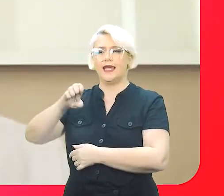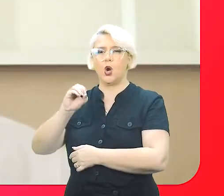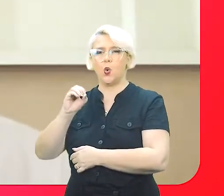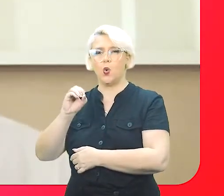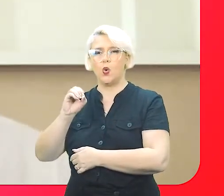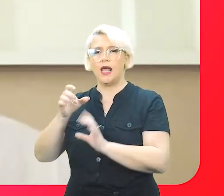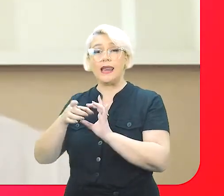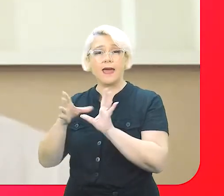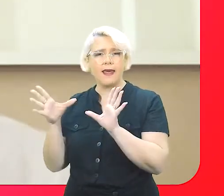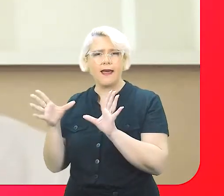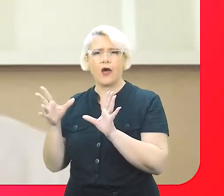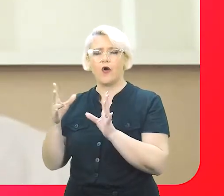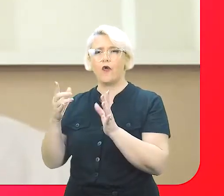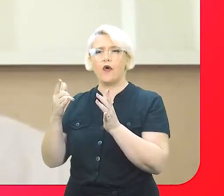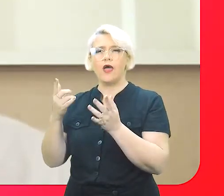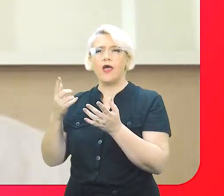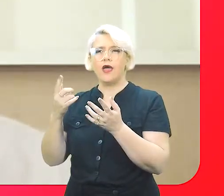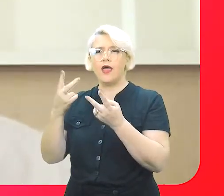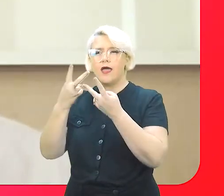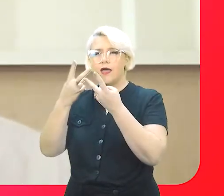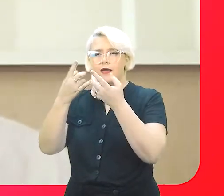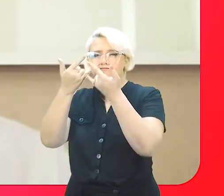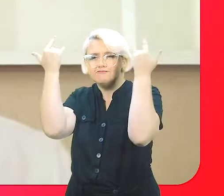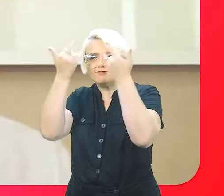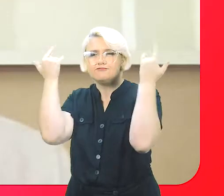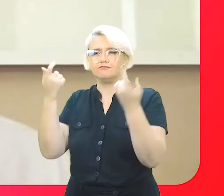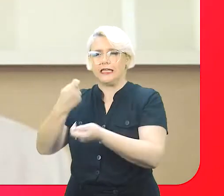essa visão mercantilista